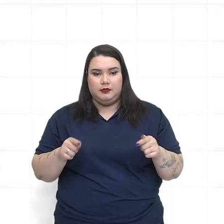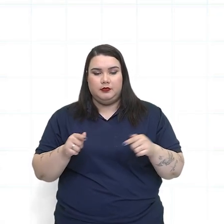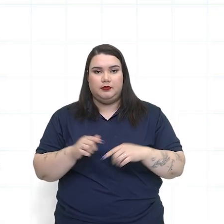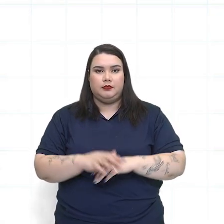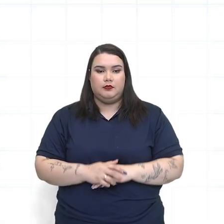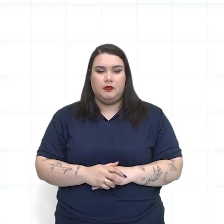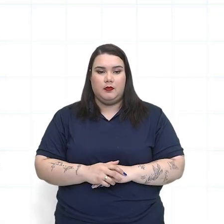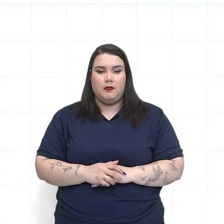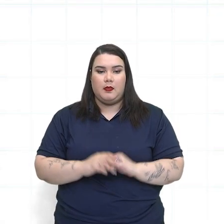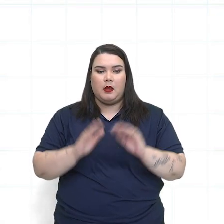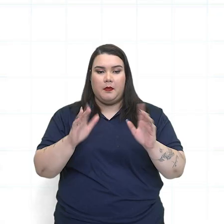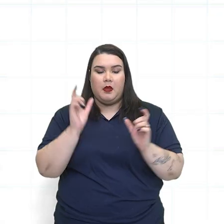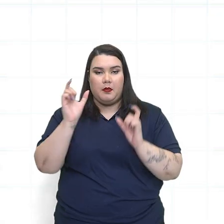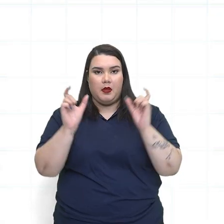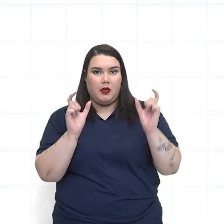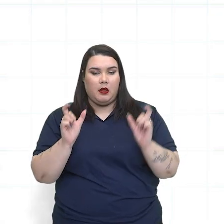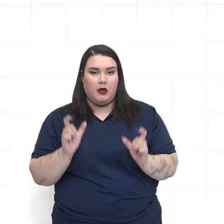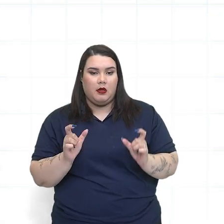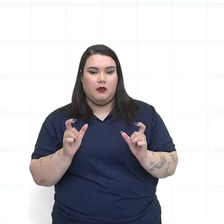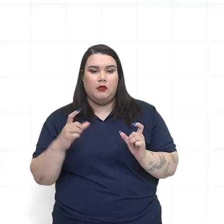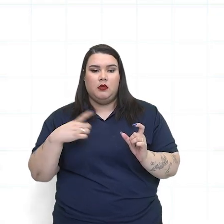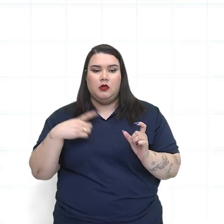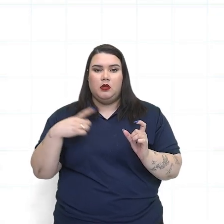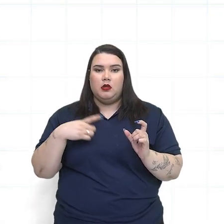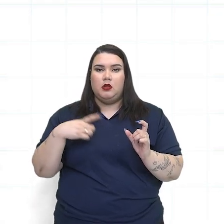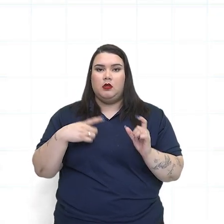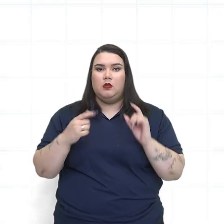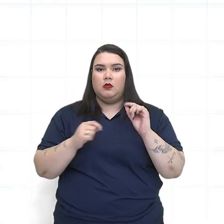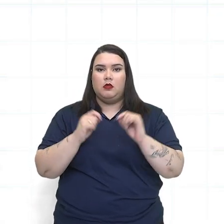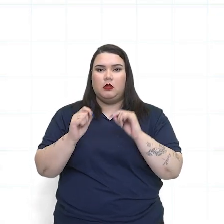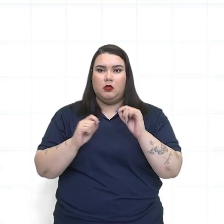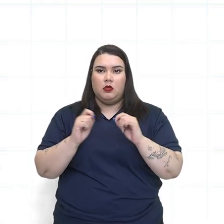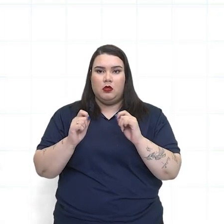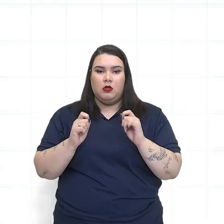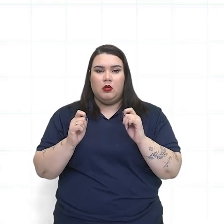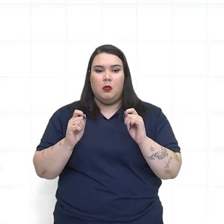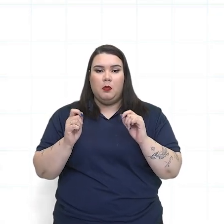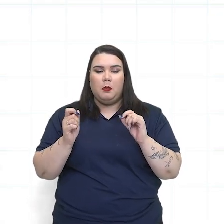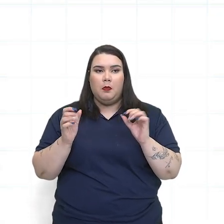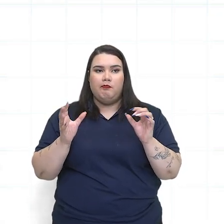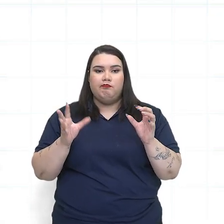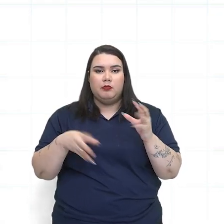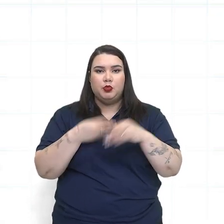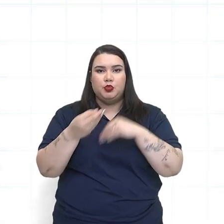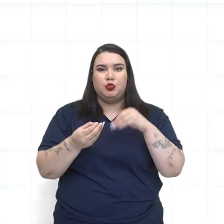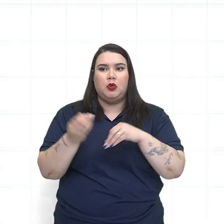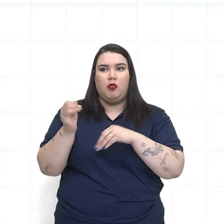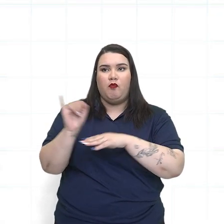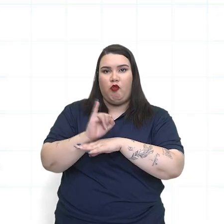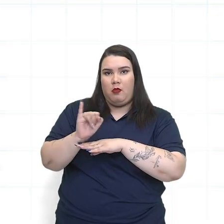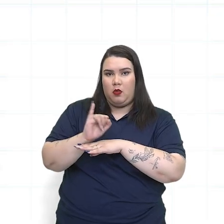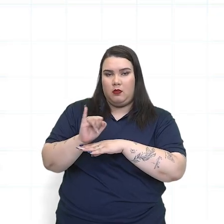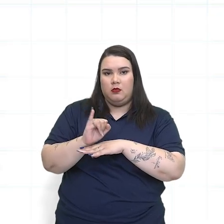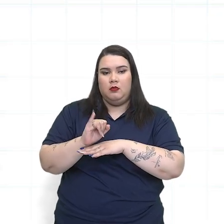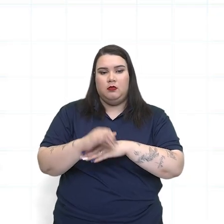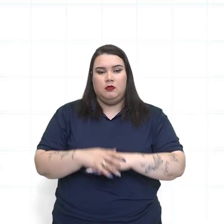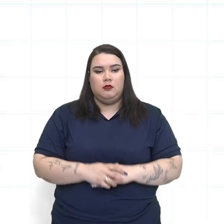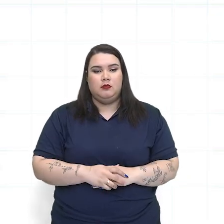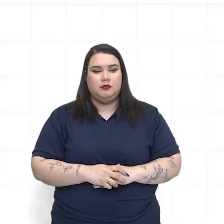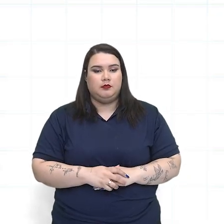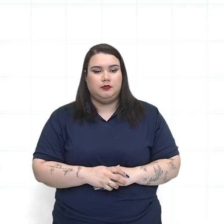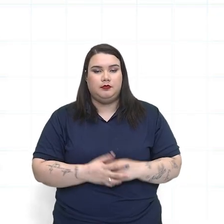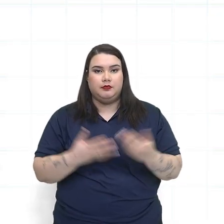né? Sendo que os termos eles estão mais para o coloquial, né? E